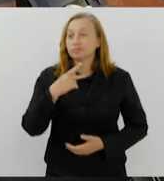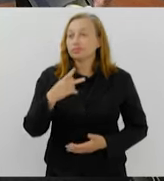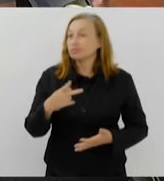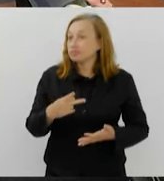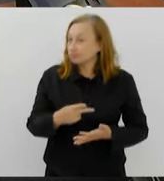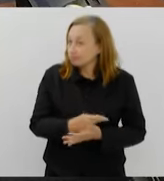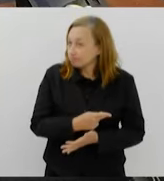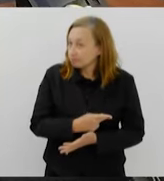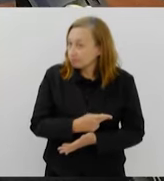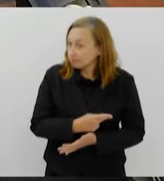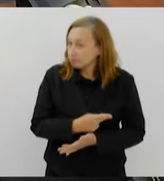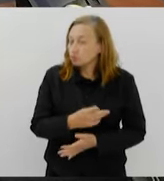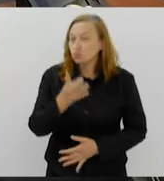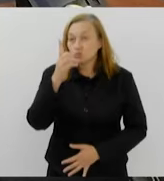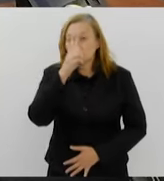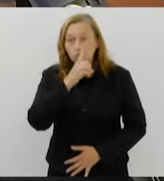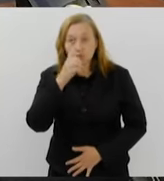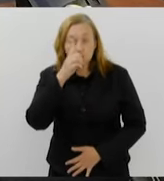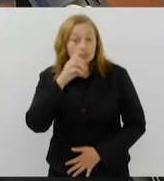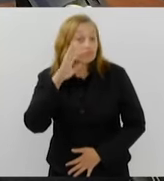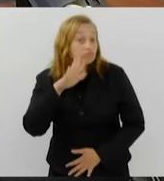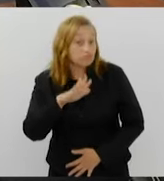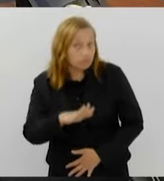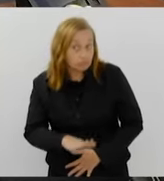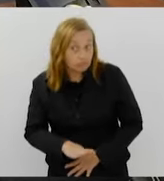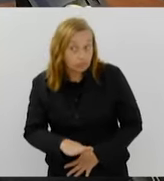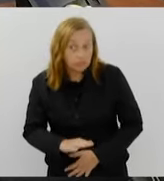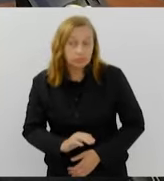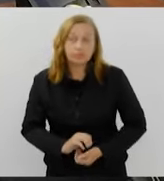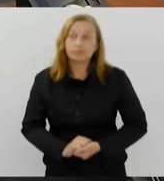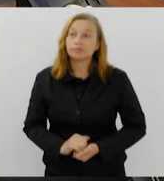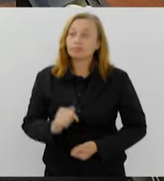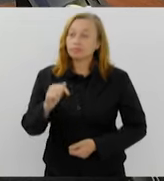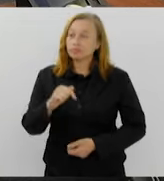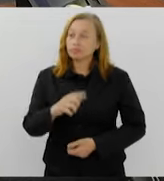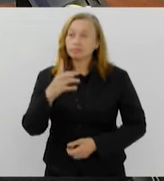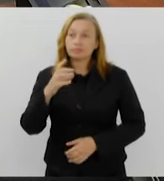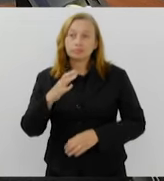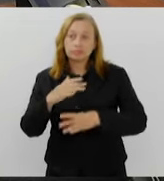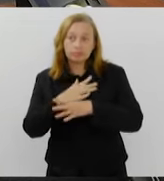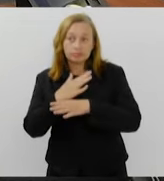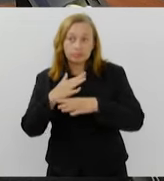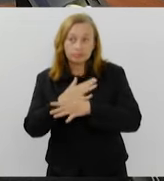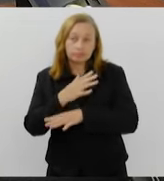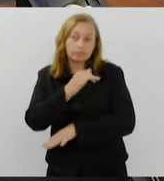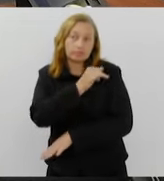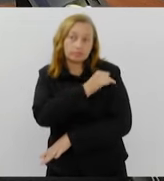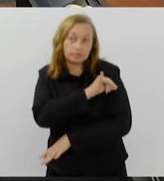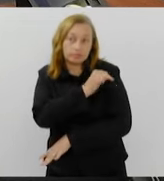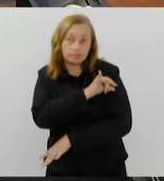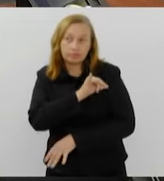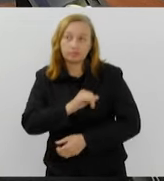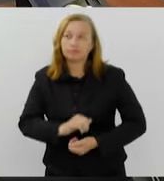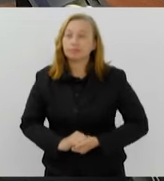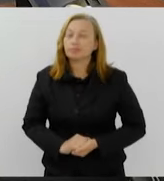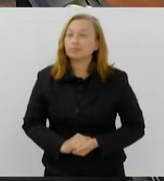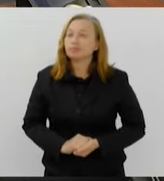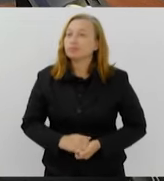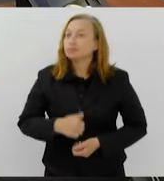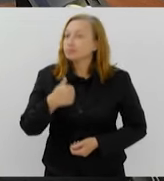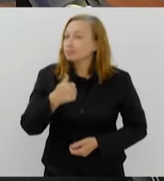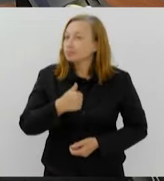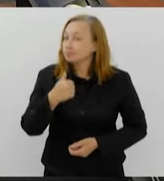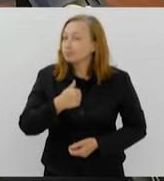ocorreu no domingo à tarde aqui na cidade do Rio de Janeiro bom em primeiro